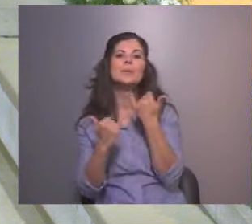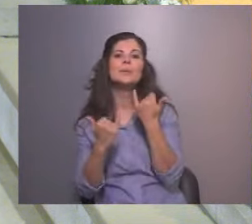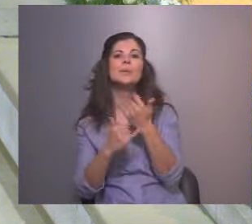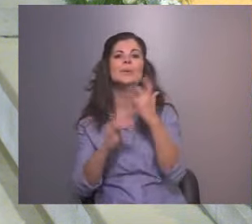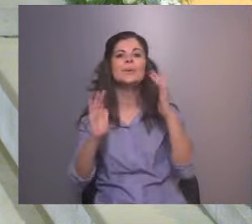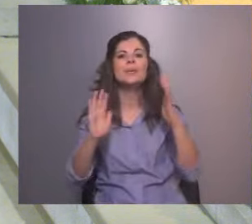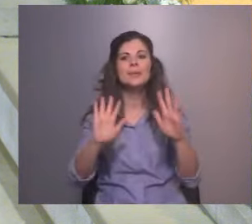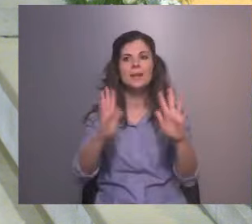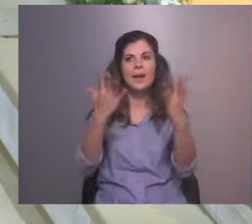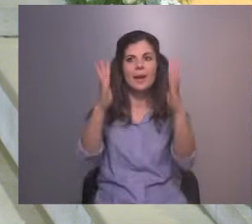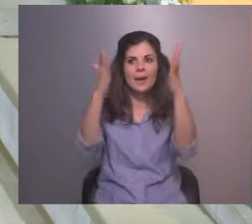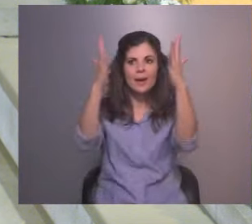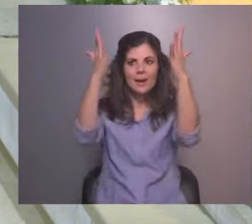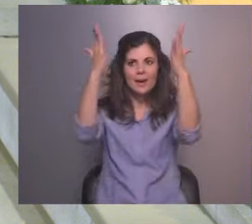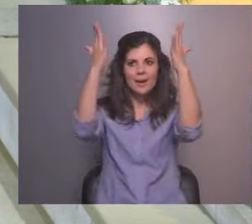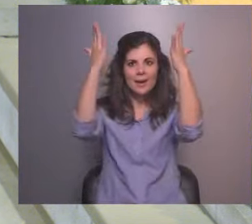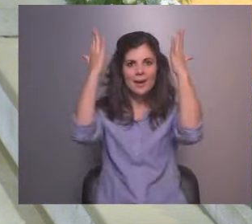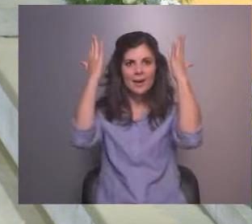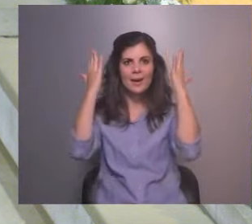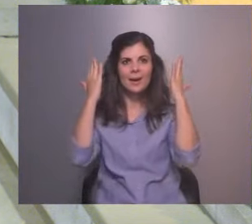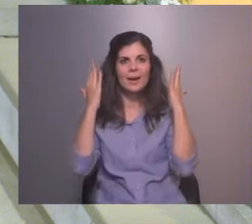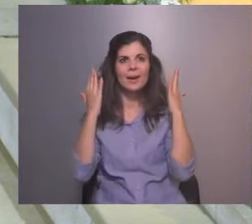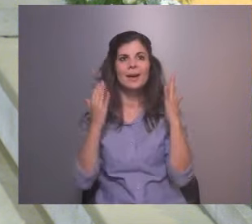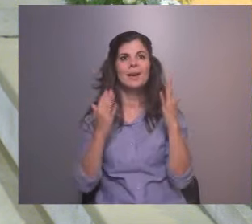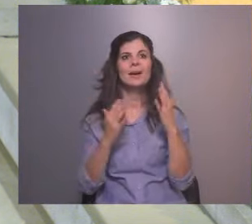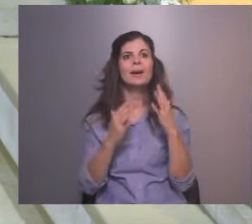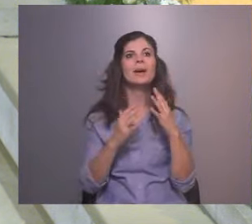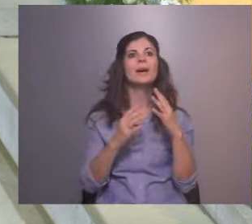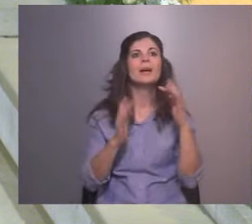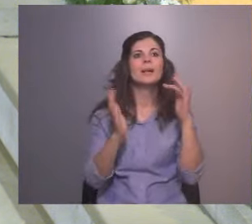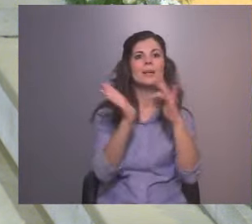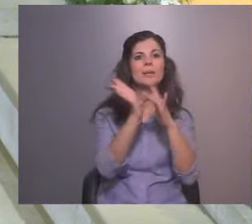Christi, Amen, Aleluia.